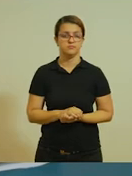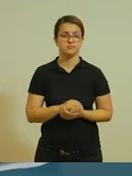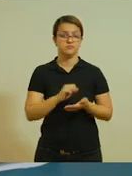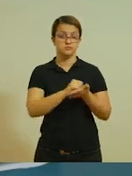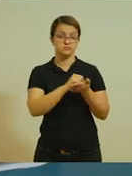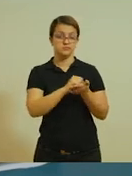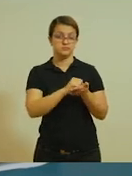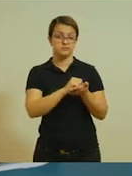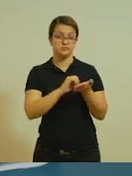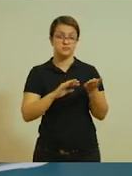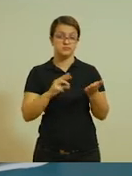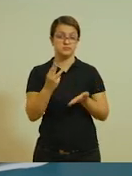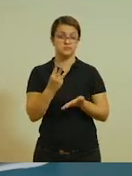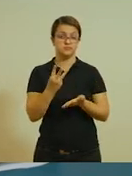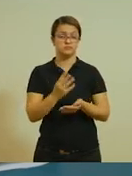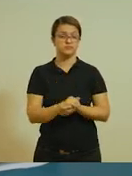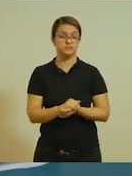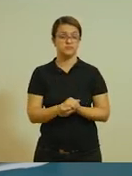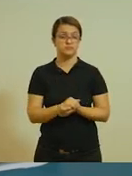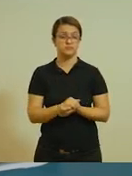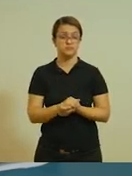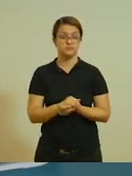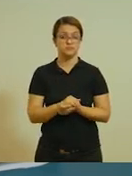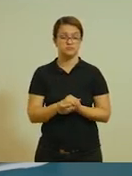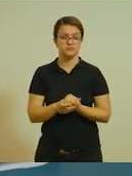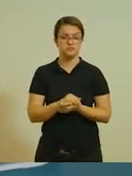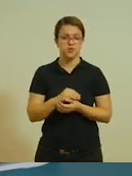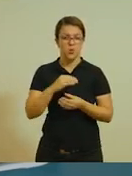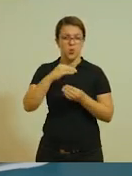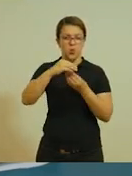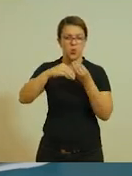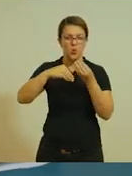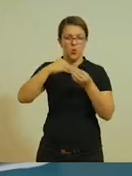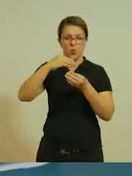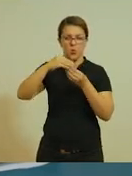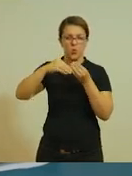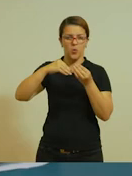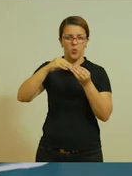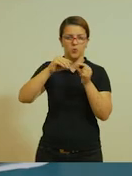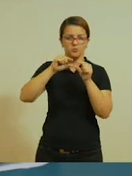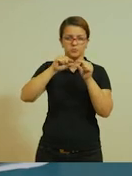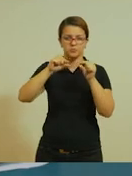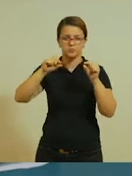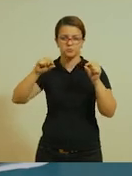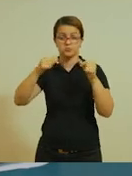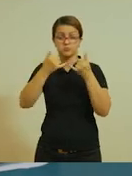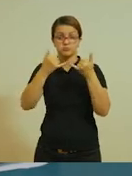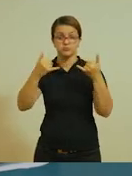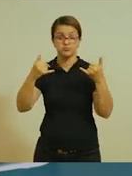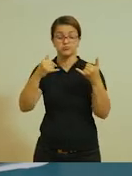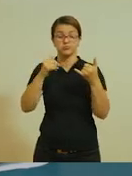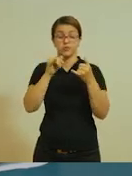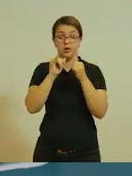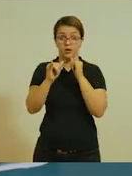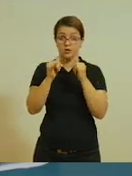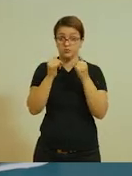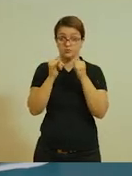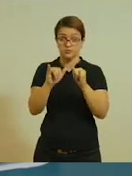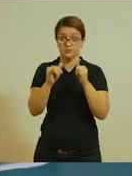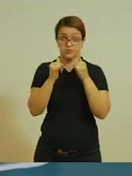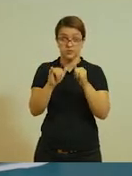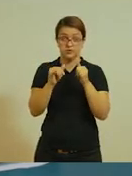Terceiro probleminha. Comprei um rolo de fio com 30 metros para fazer uma instalação elétrica. Vou precisar